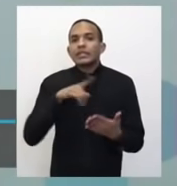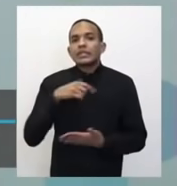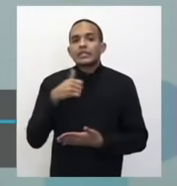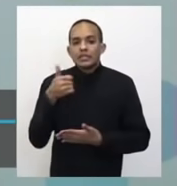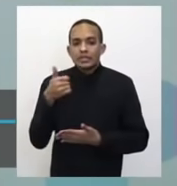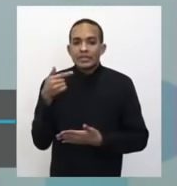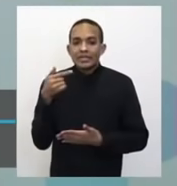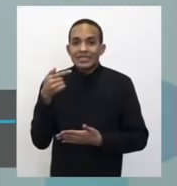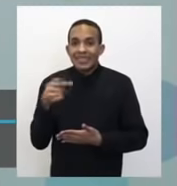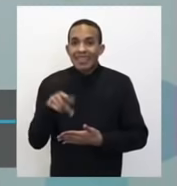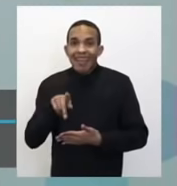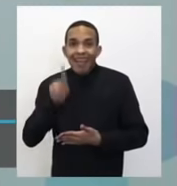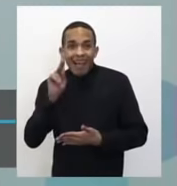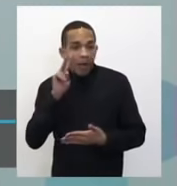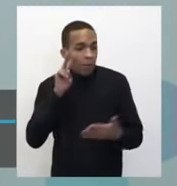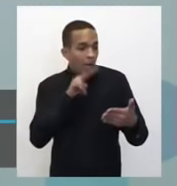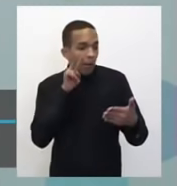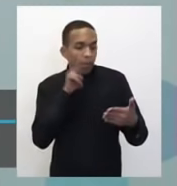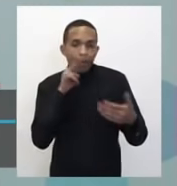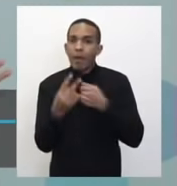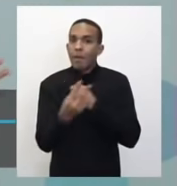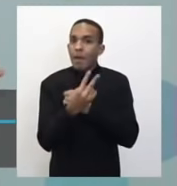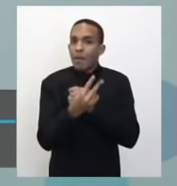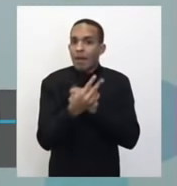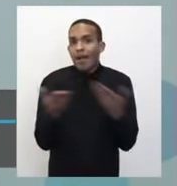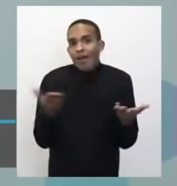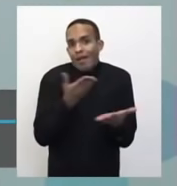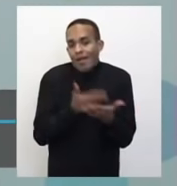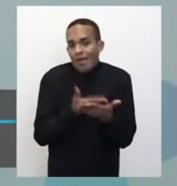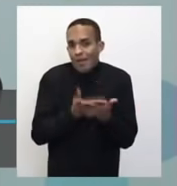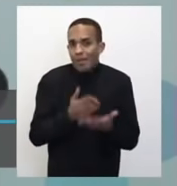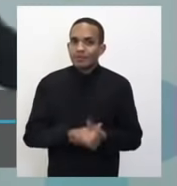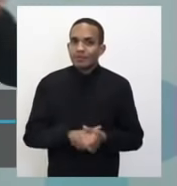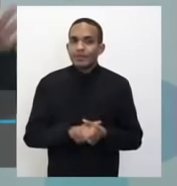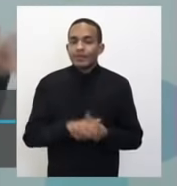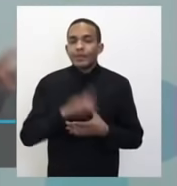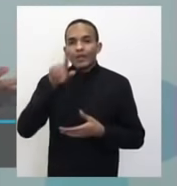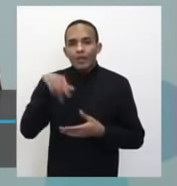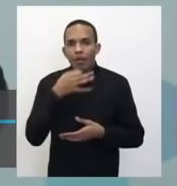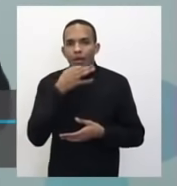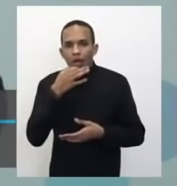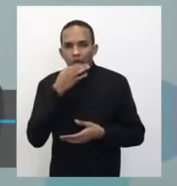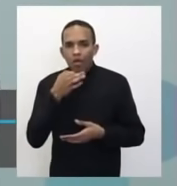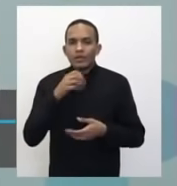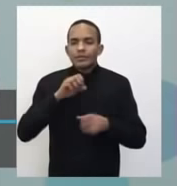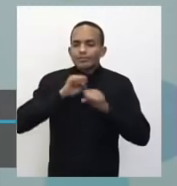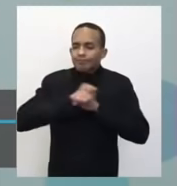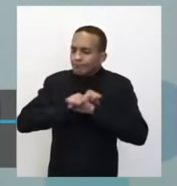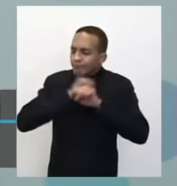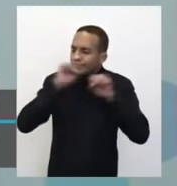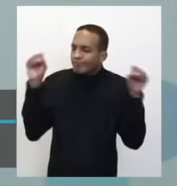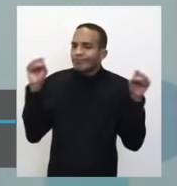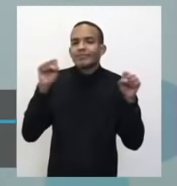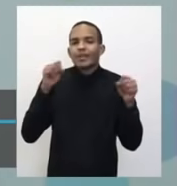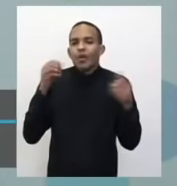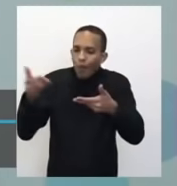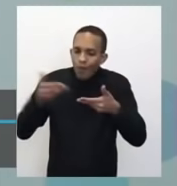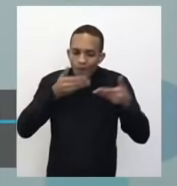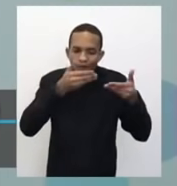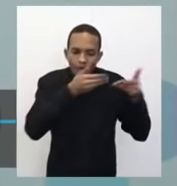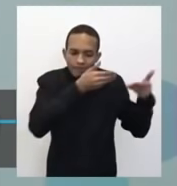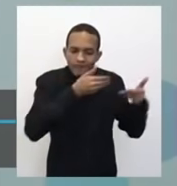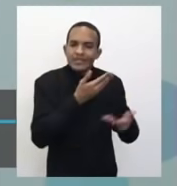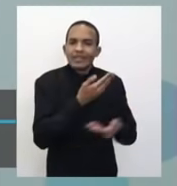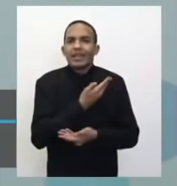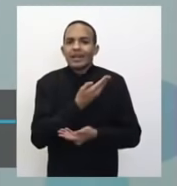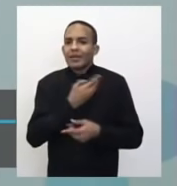17K assistindo a aula, viu? Só para você ficar. E daqui a pouco aumenta, que daqui a pouco eles começam a acordar e eles convidam os amigos para assistir a